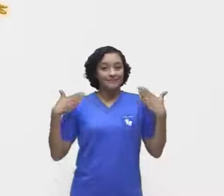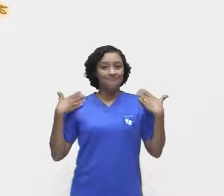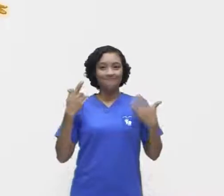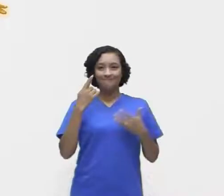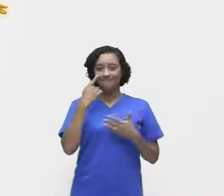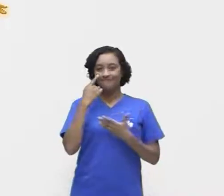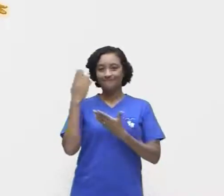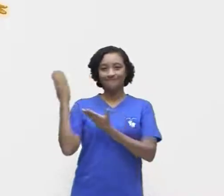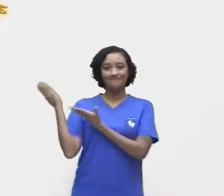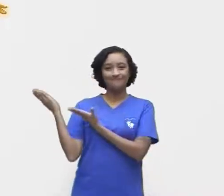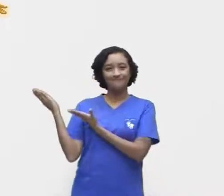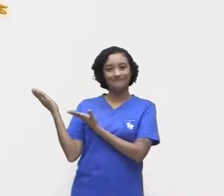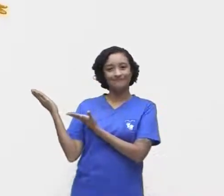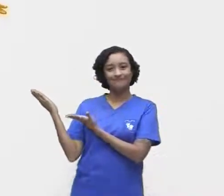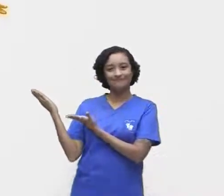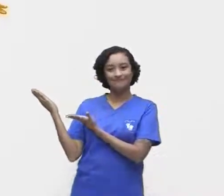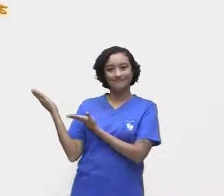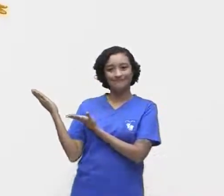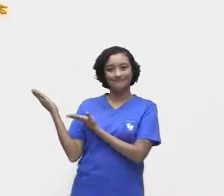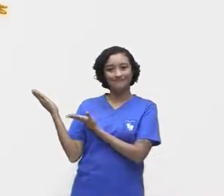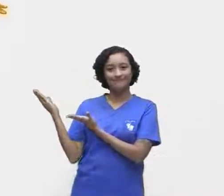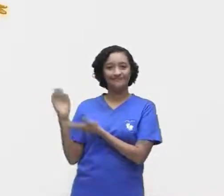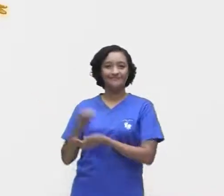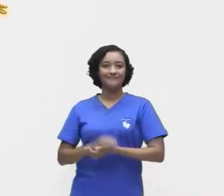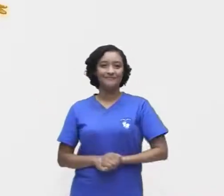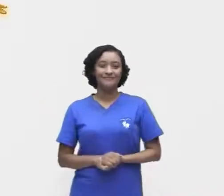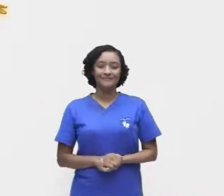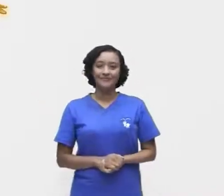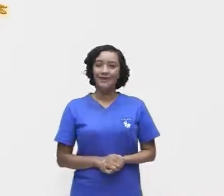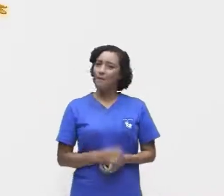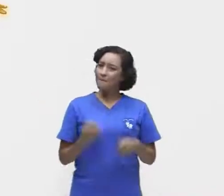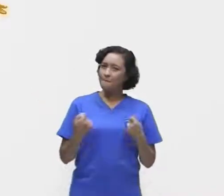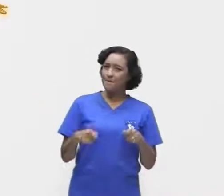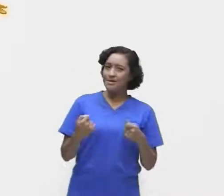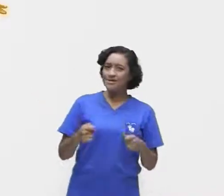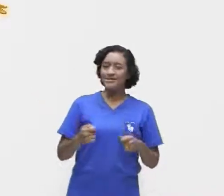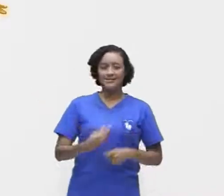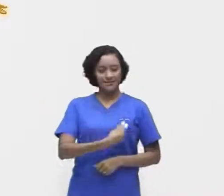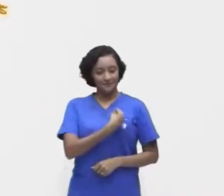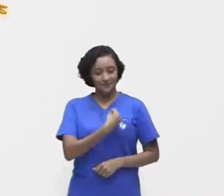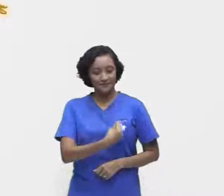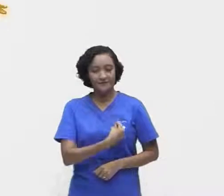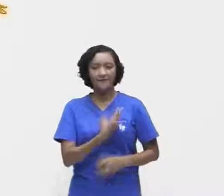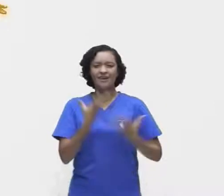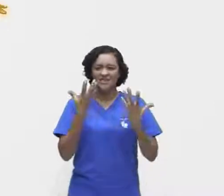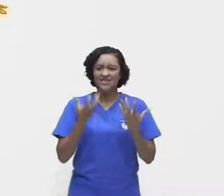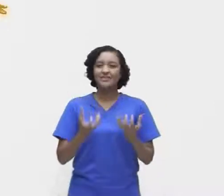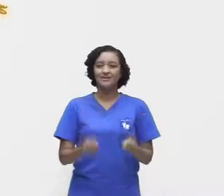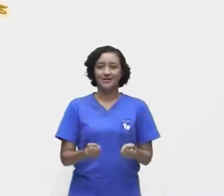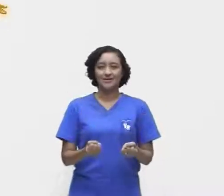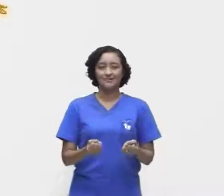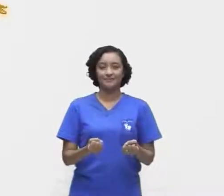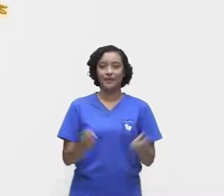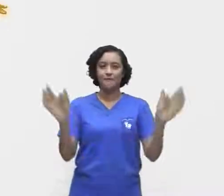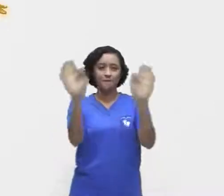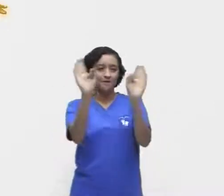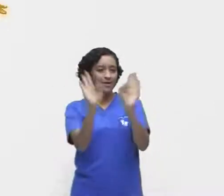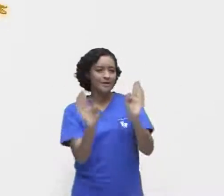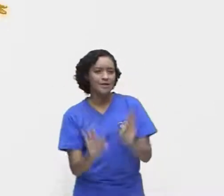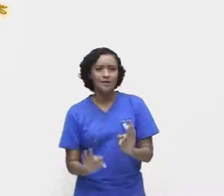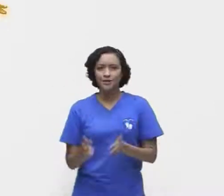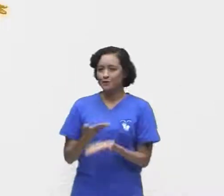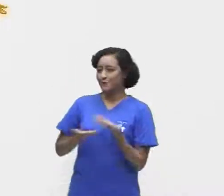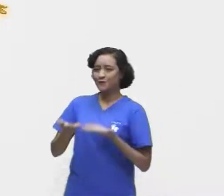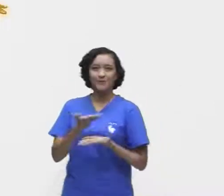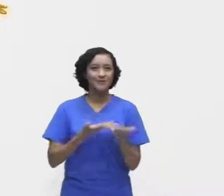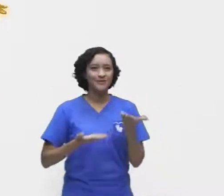alegria a gente tem que realmente viver e aceitar. É bom, né? É bom, eu tô feliz, eu vou compartilhar com